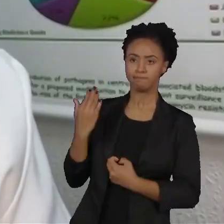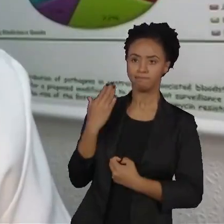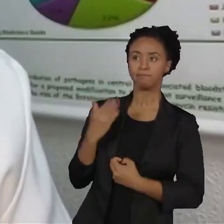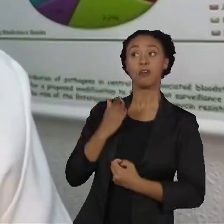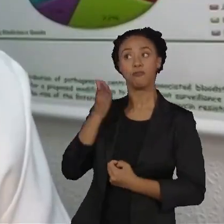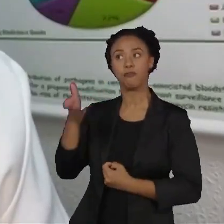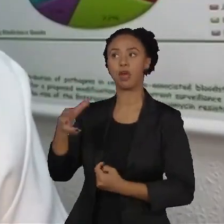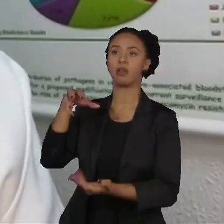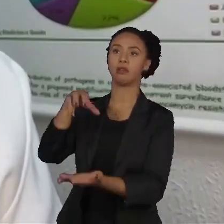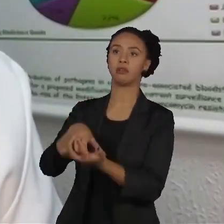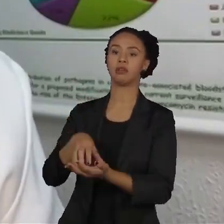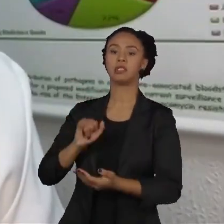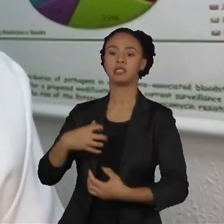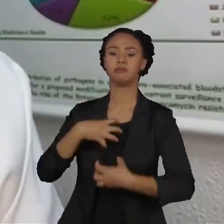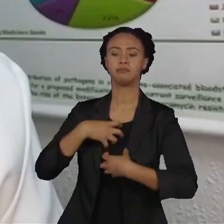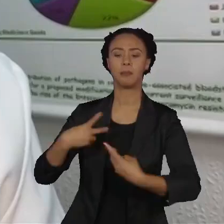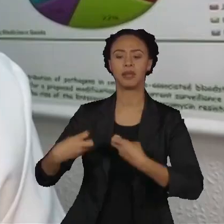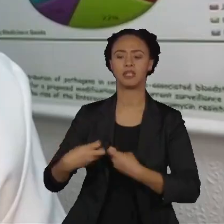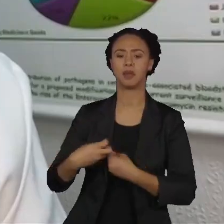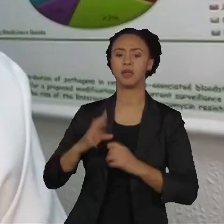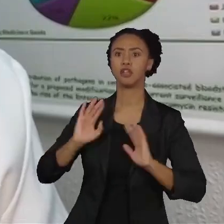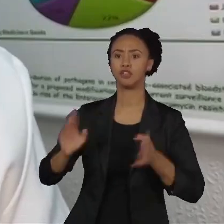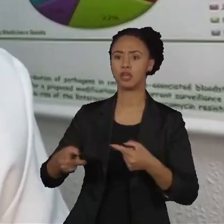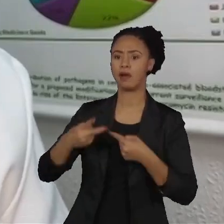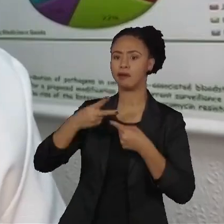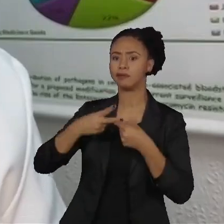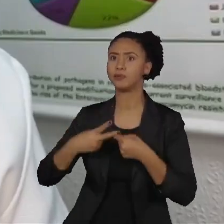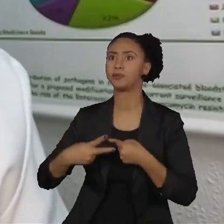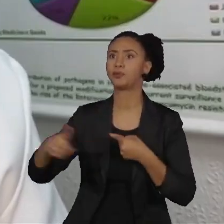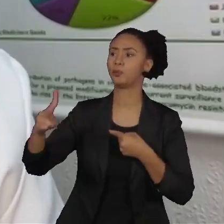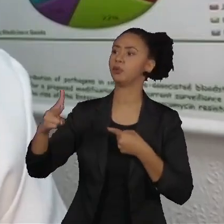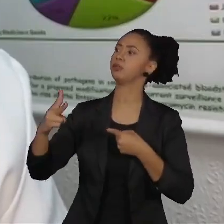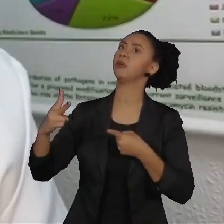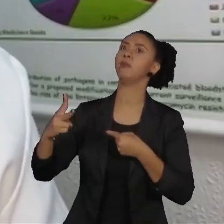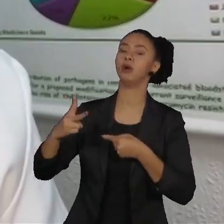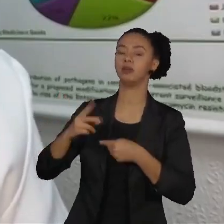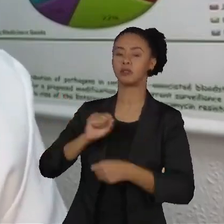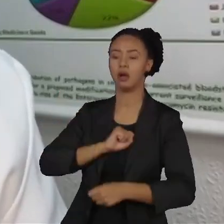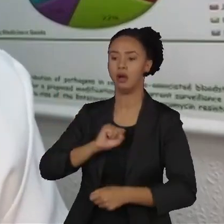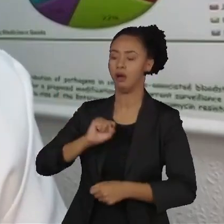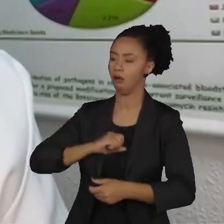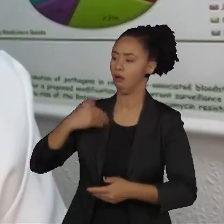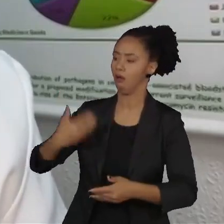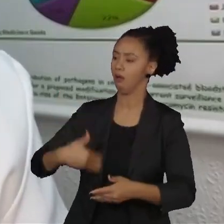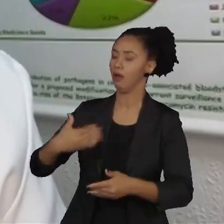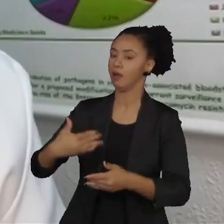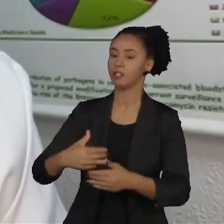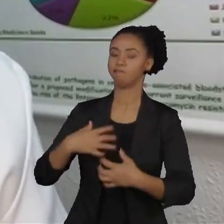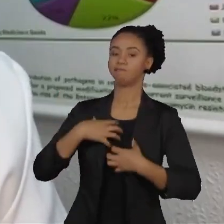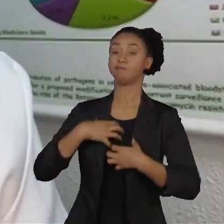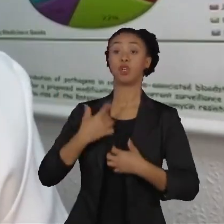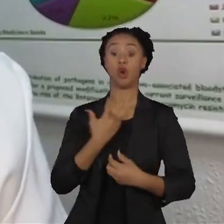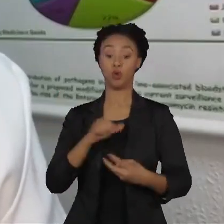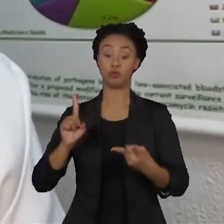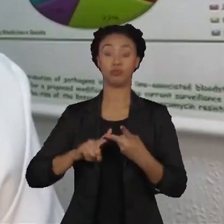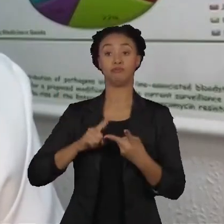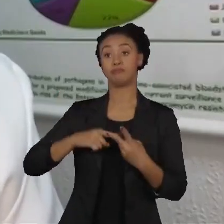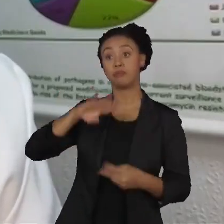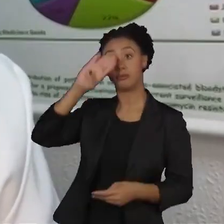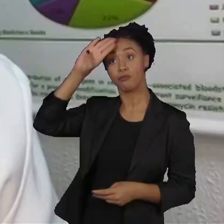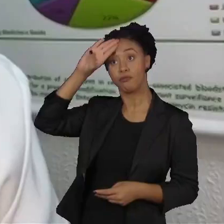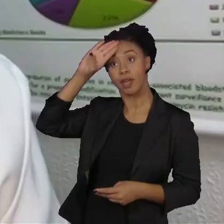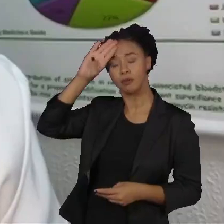esses sintomas, ou seja, dizer que está tossindo há mais de 15 dias. Um outro sintoma importante é a